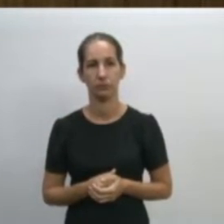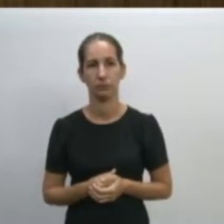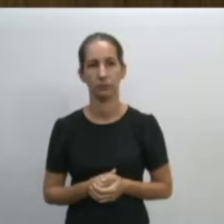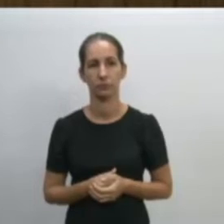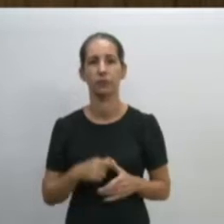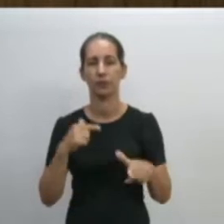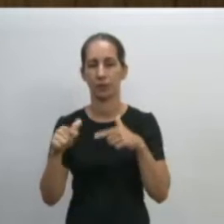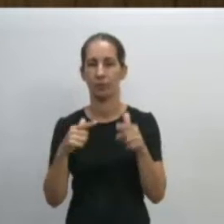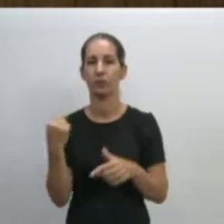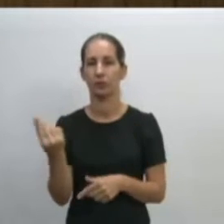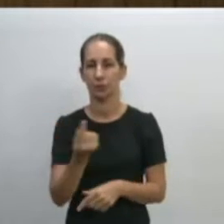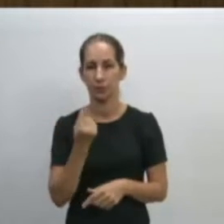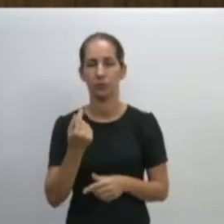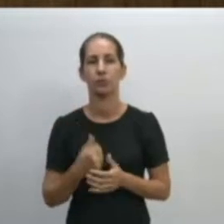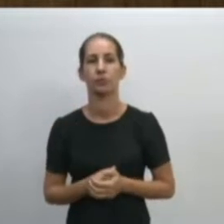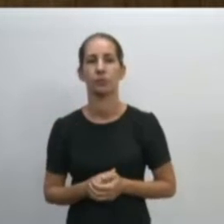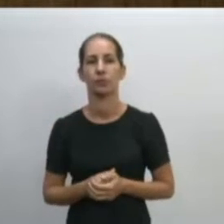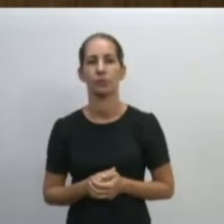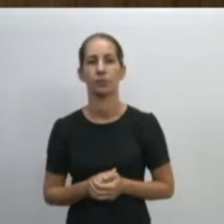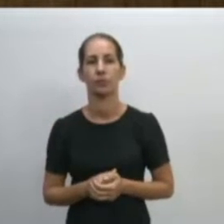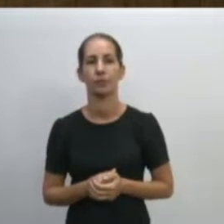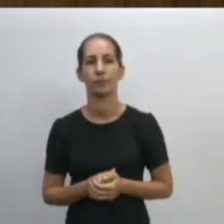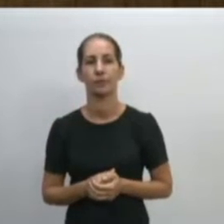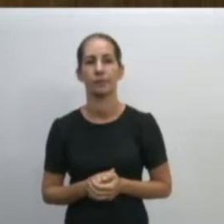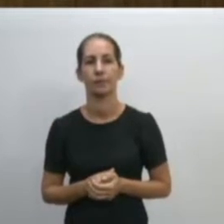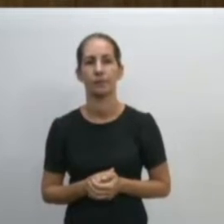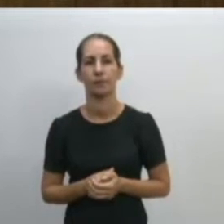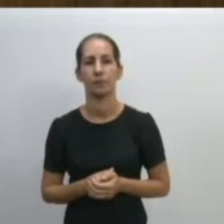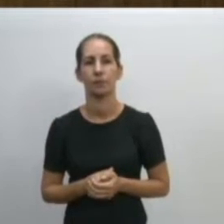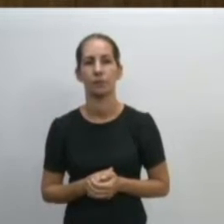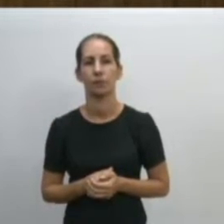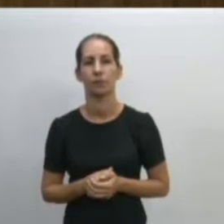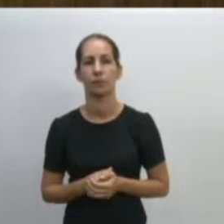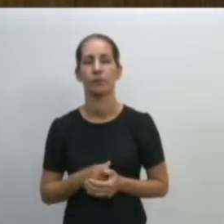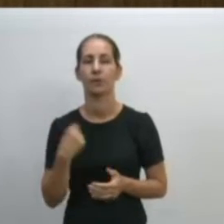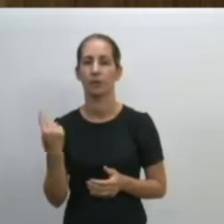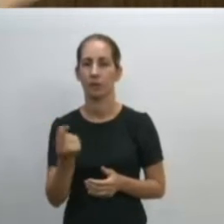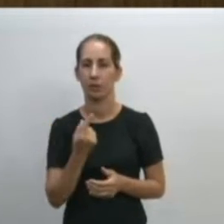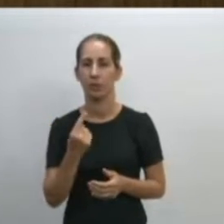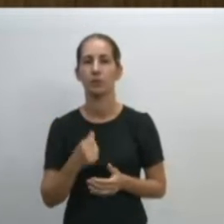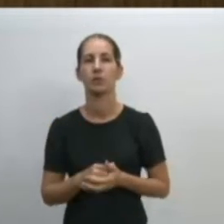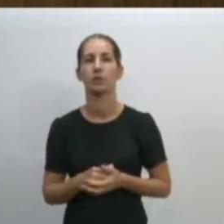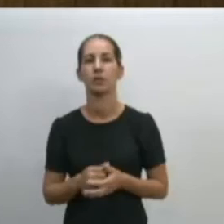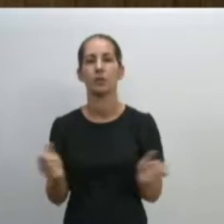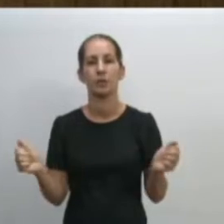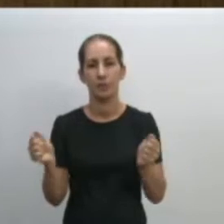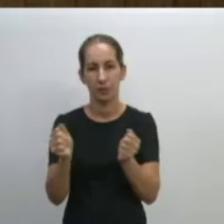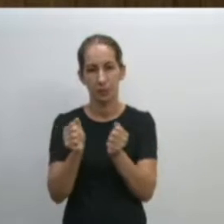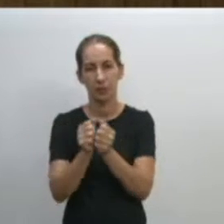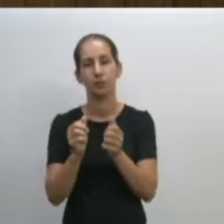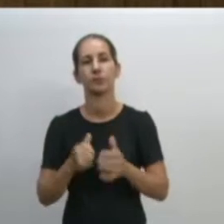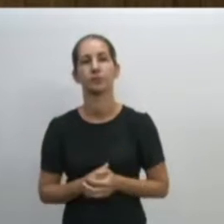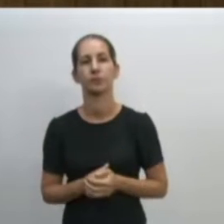esse é o nosso papel, né? A gente aqui, parlamentares, estamos já nos aproximando